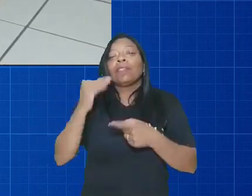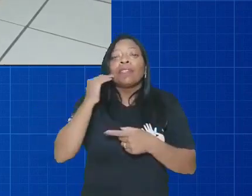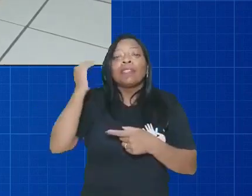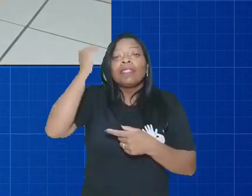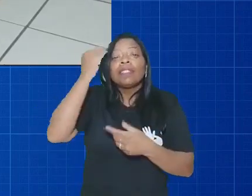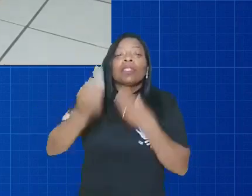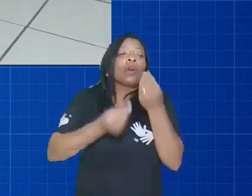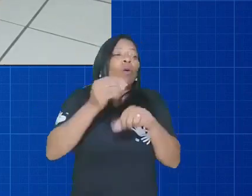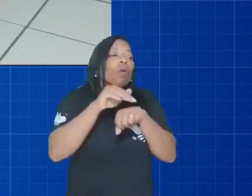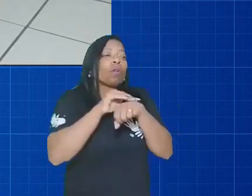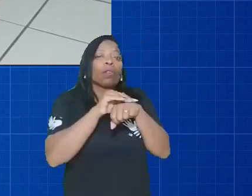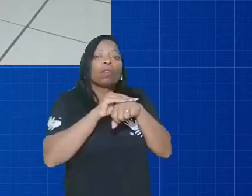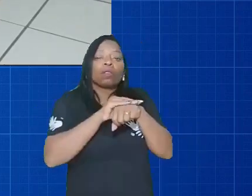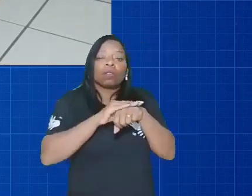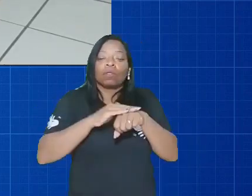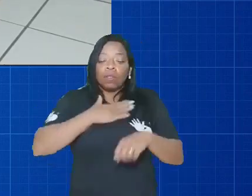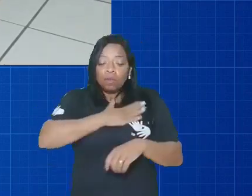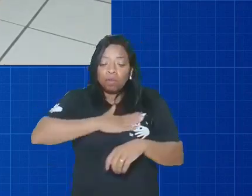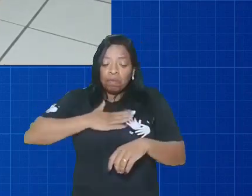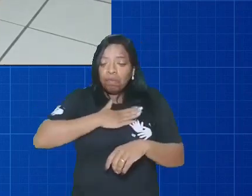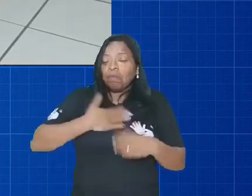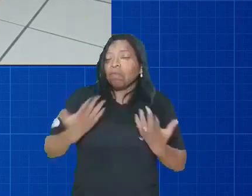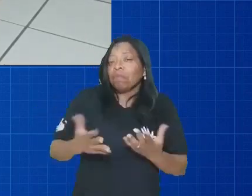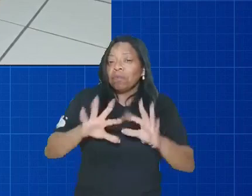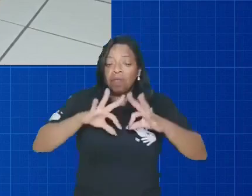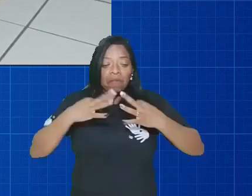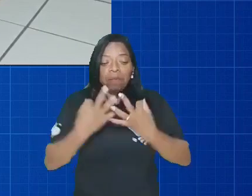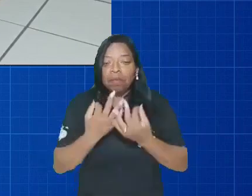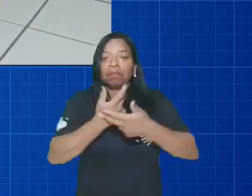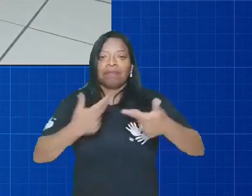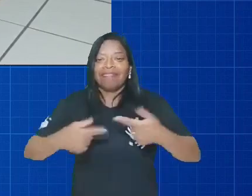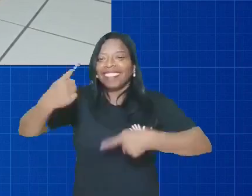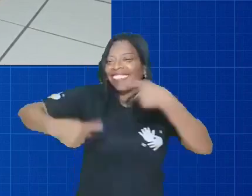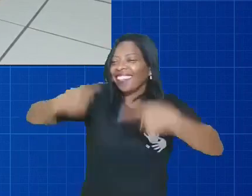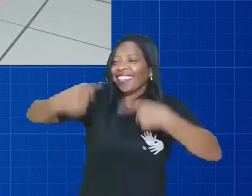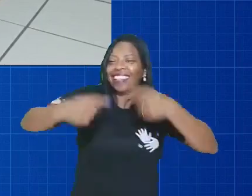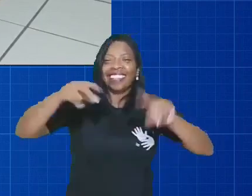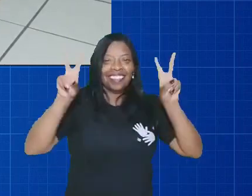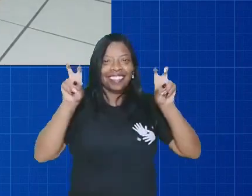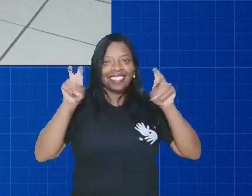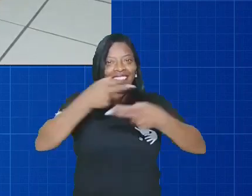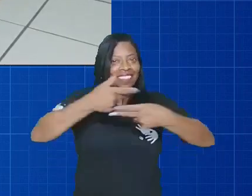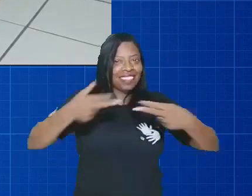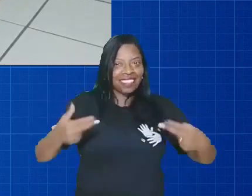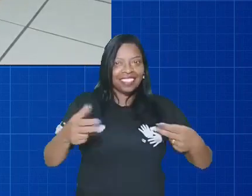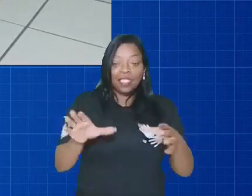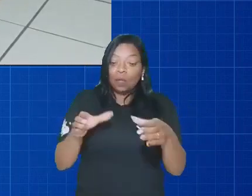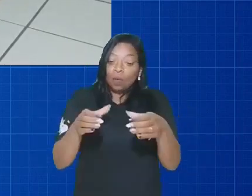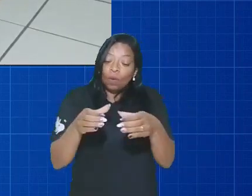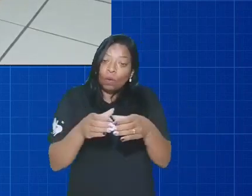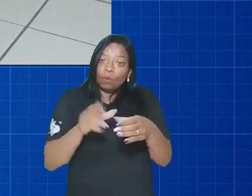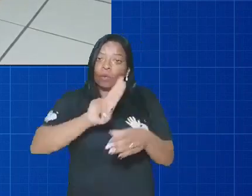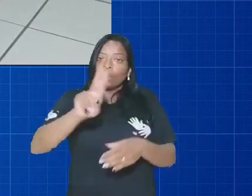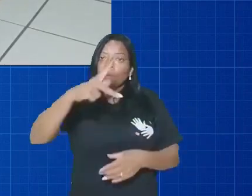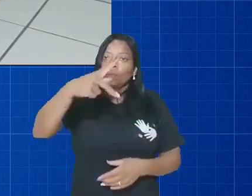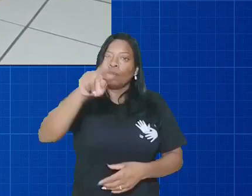com o meu gostar de atividades específicas? Então, isso é bem interessante. Então, o grupo de promoção também,